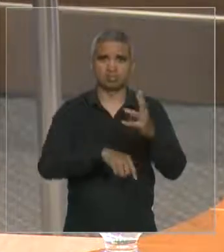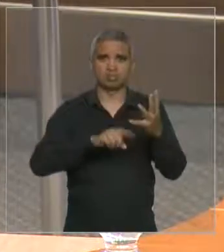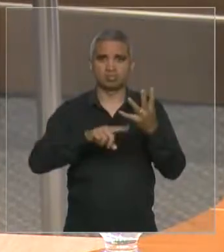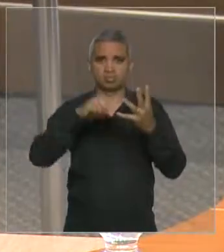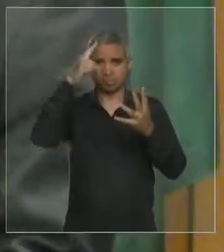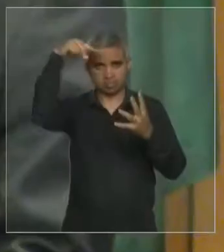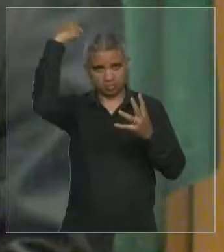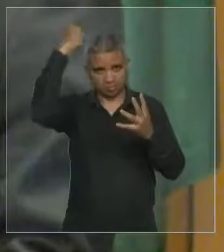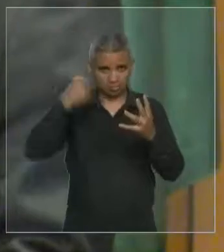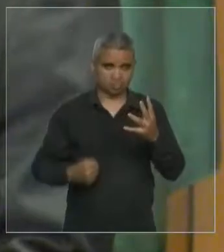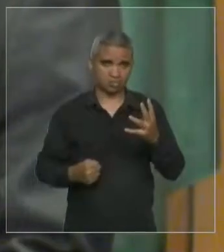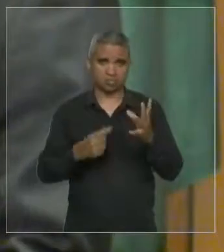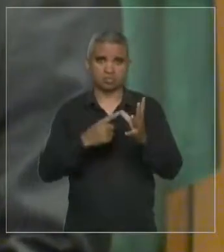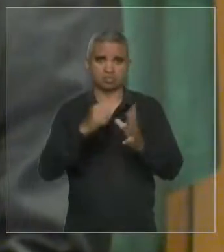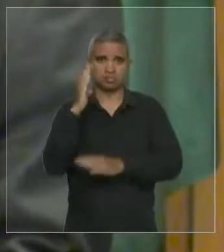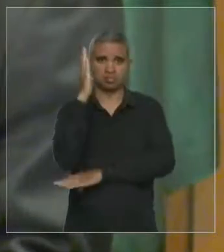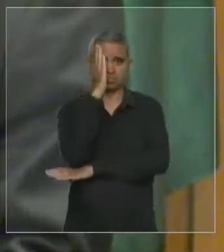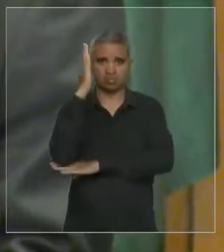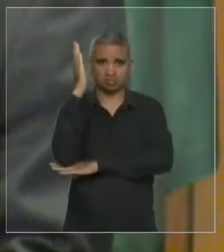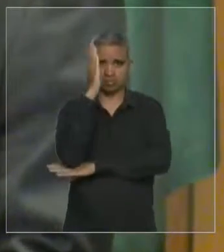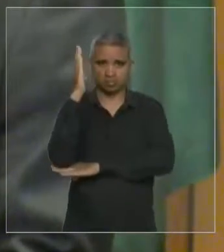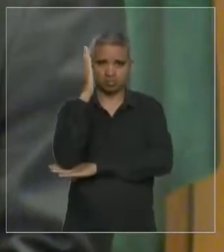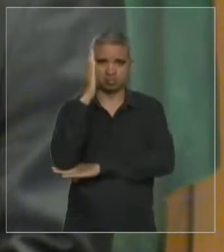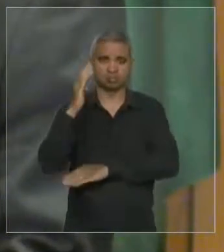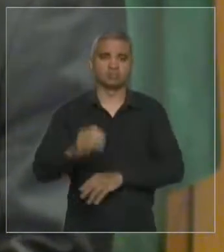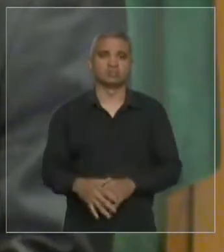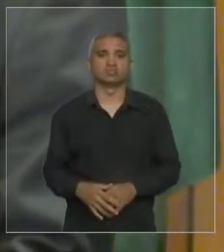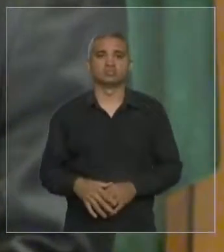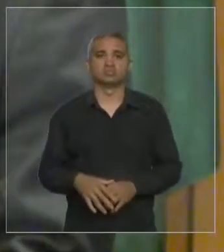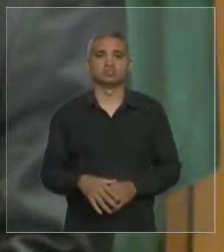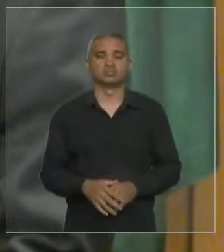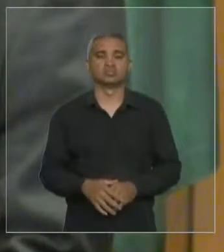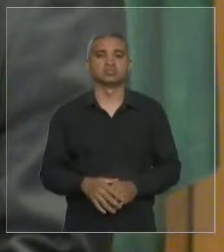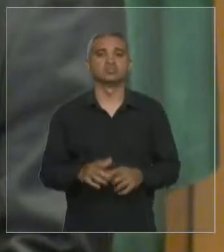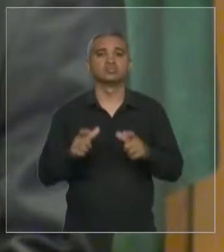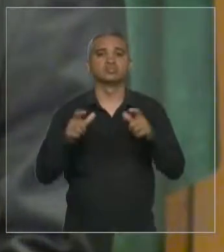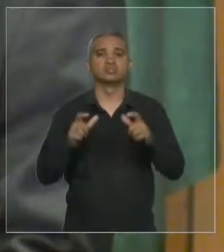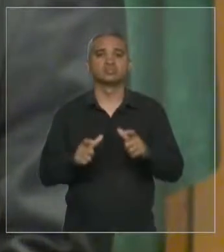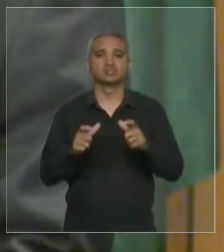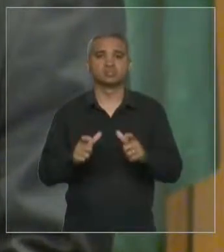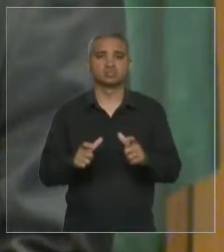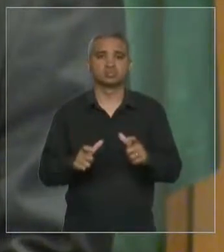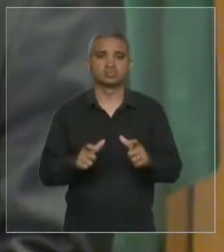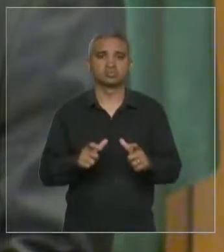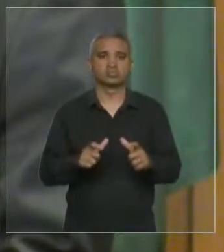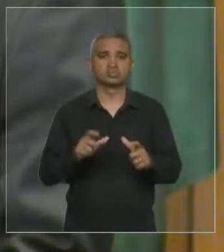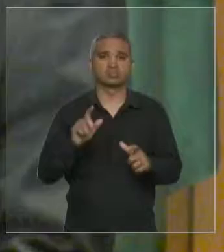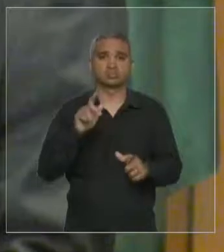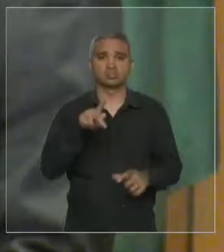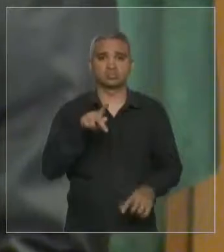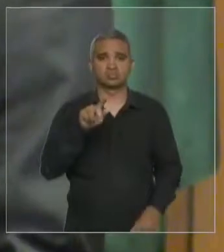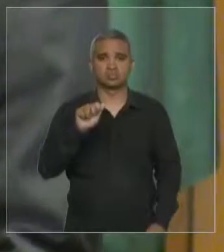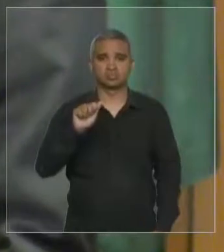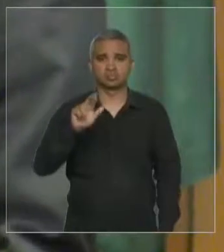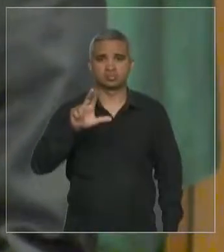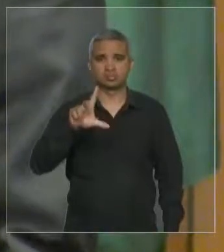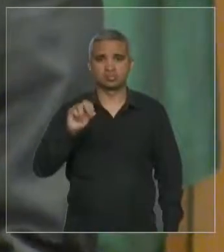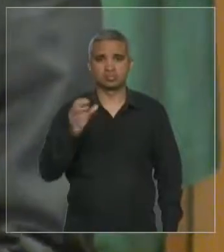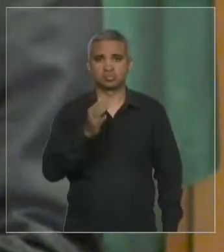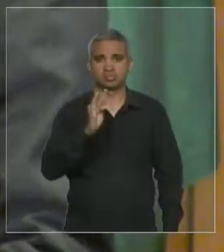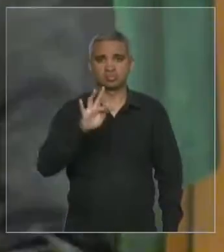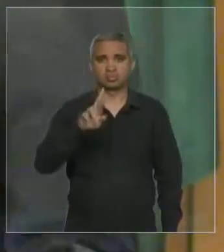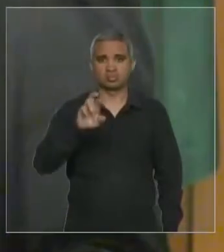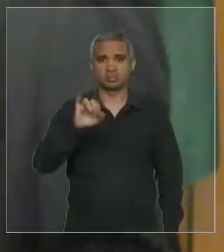Alcântara, que acontecerá no Centro Pedagógico Paulo Freire, no campus do